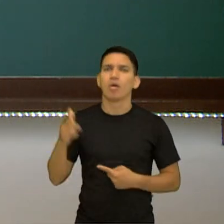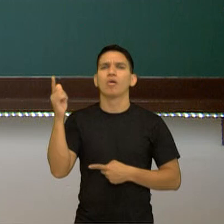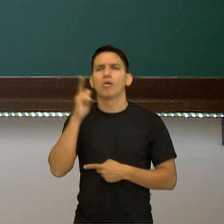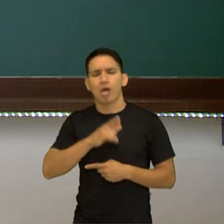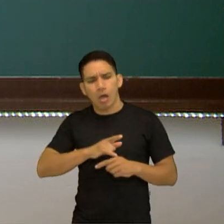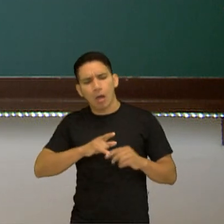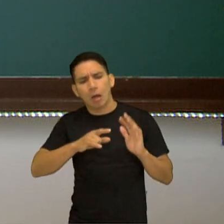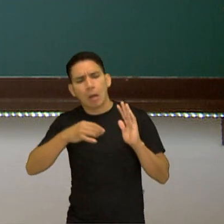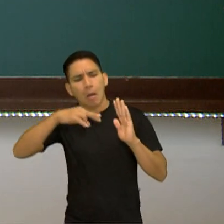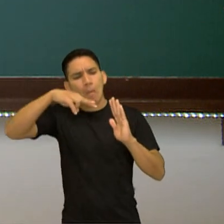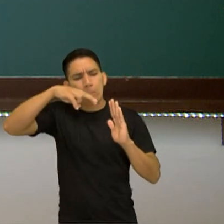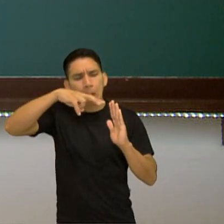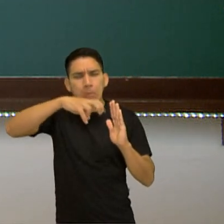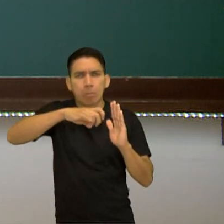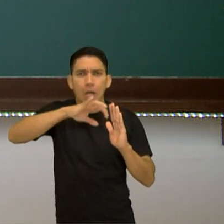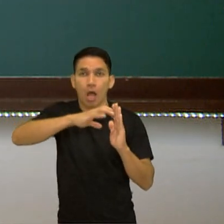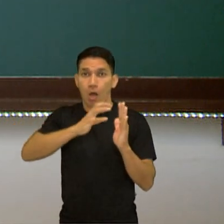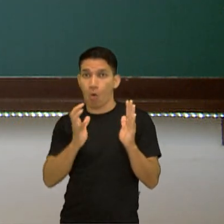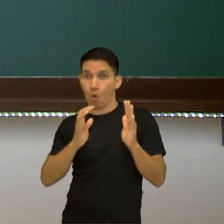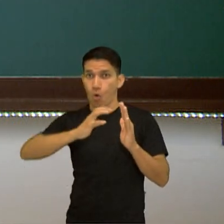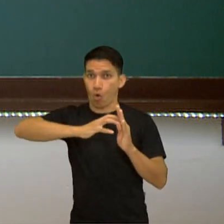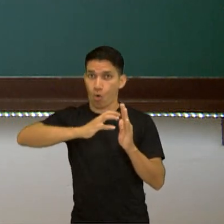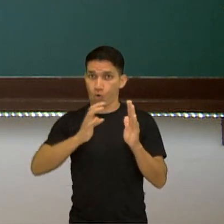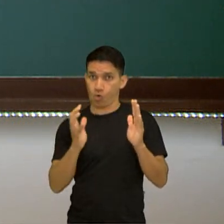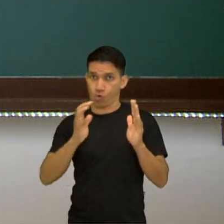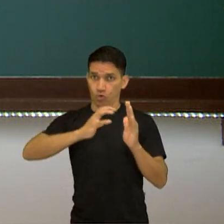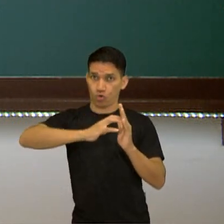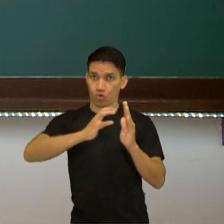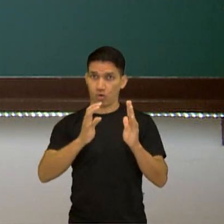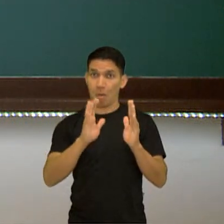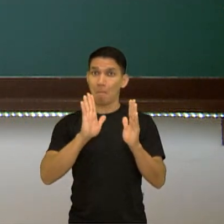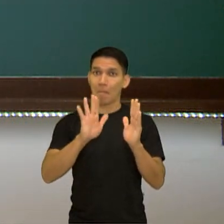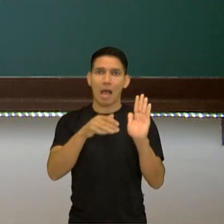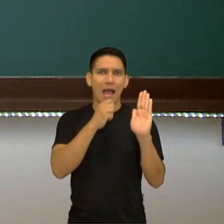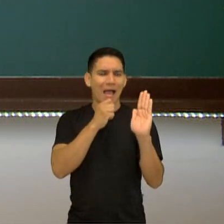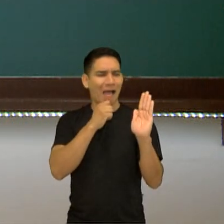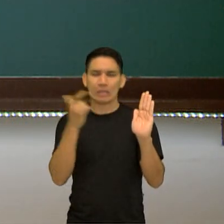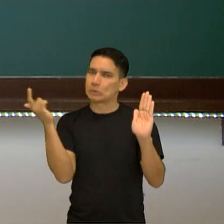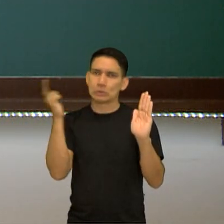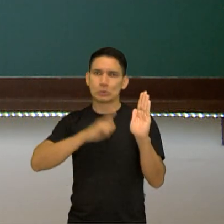realiza perfurações na crosta terrestre, mas não consegue chegar